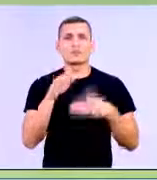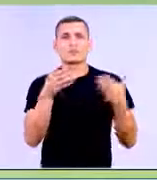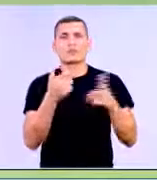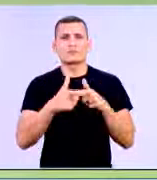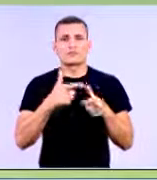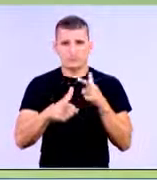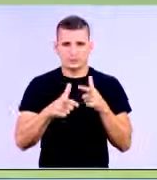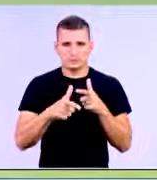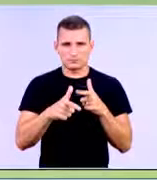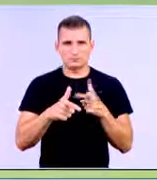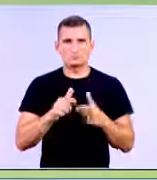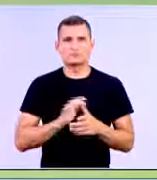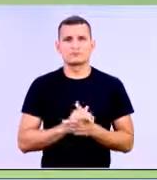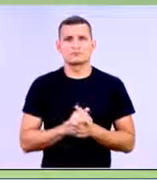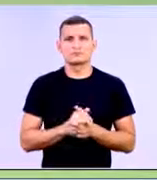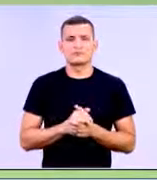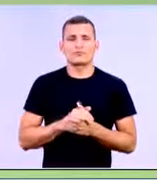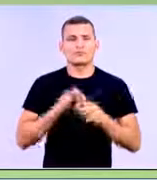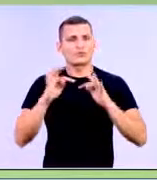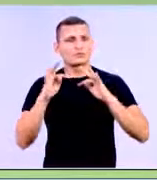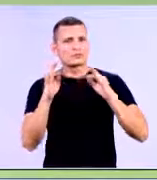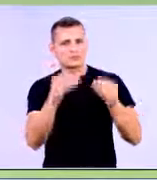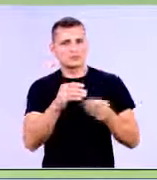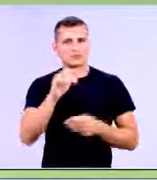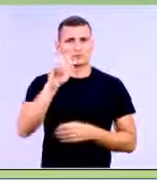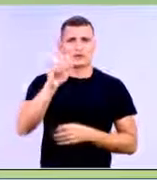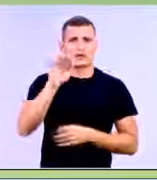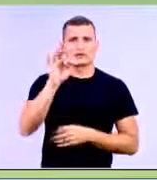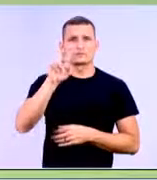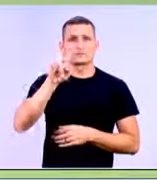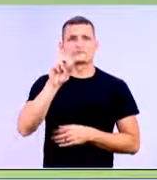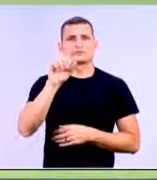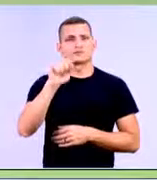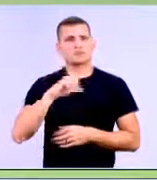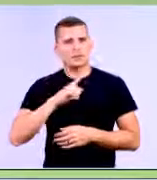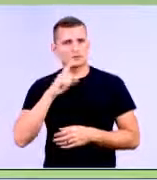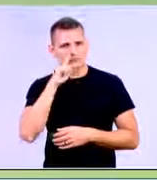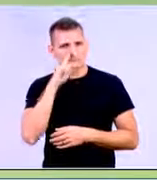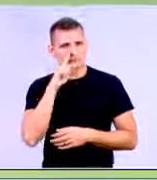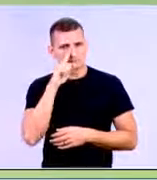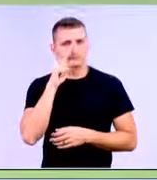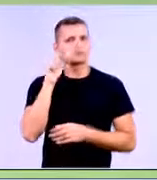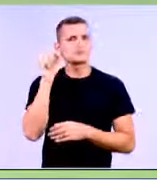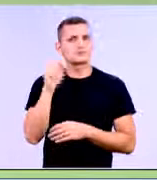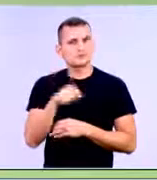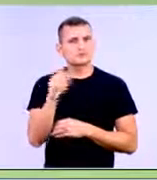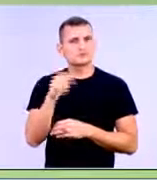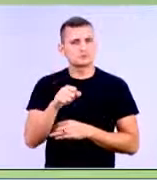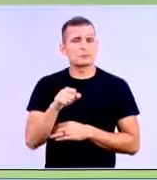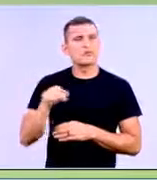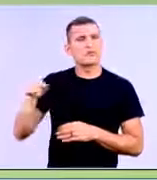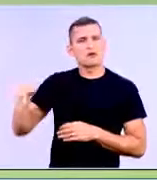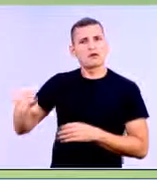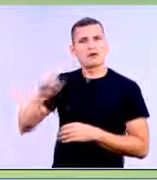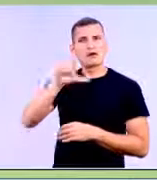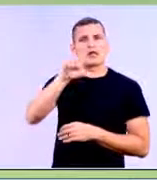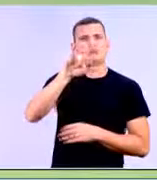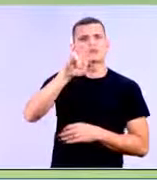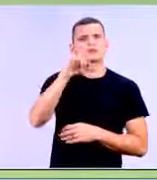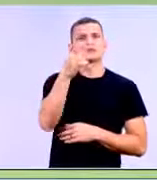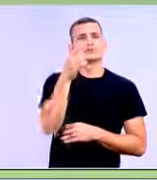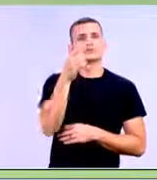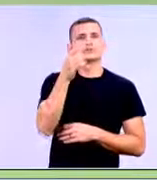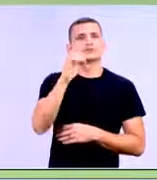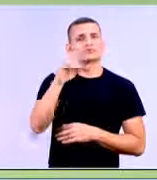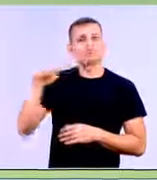traga. Então, todos os ativos correm risco? Sim. Até aquela lixeira que eu comentei anteriormente, se